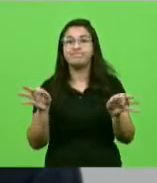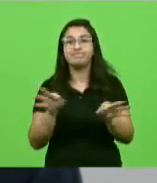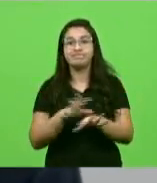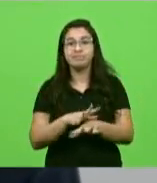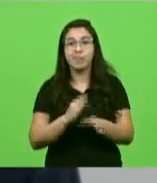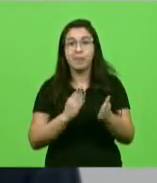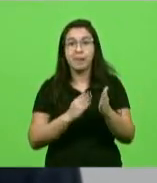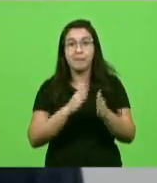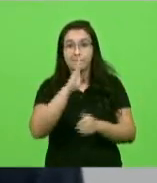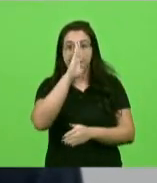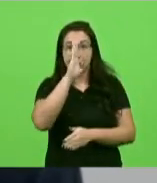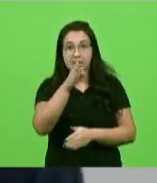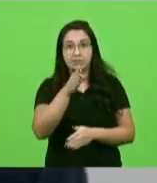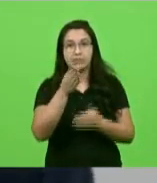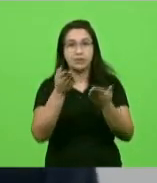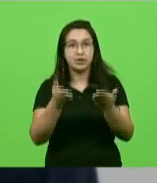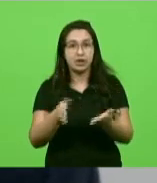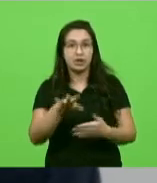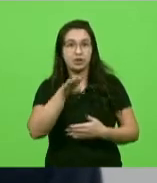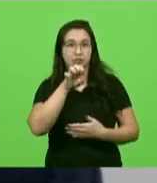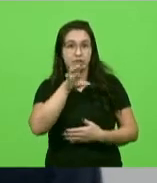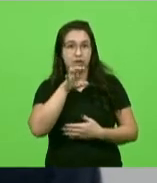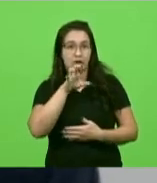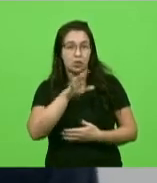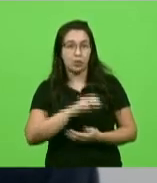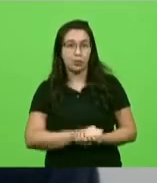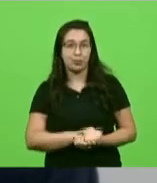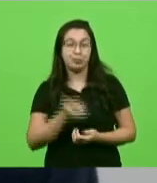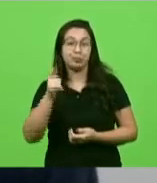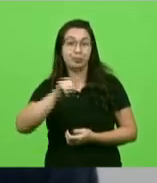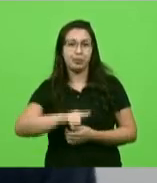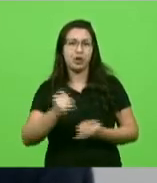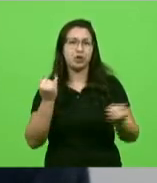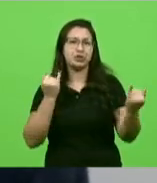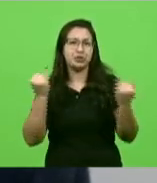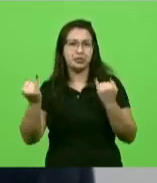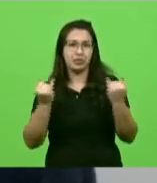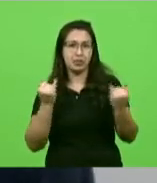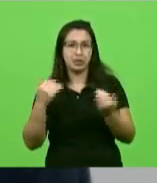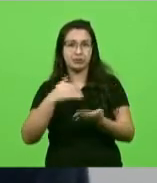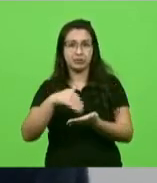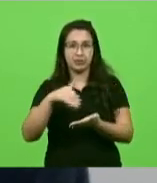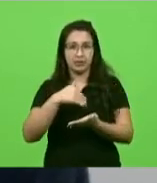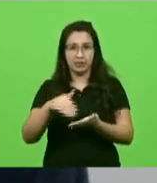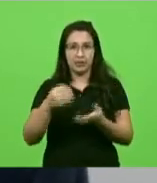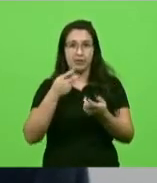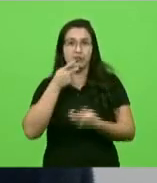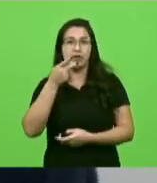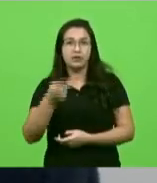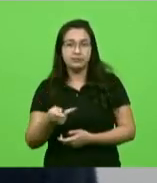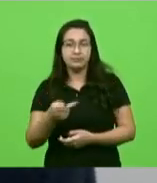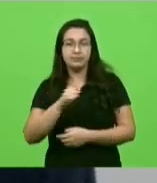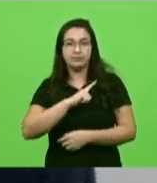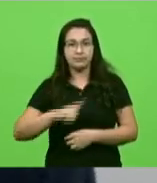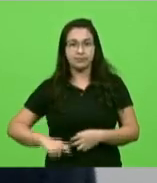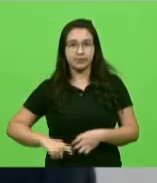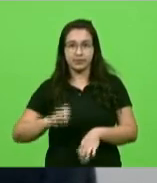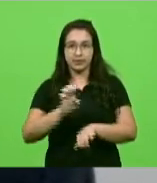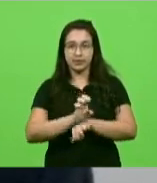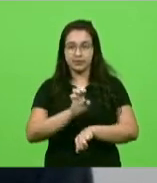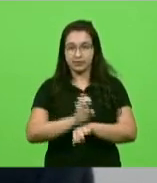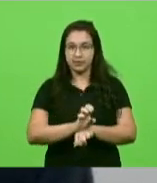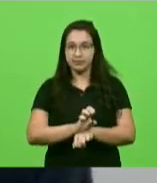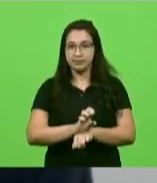Principalmente as dos respiradores. Aliado ainda às informações do senhor secretário de que o governo estadual estava em um